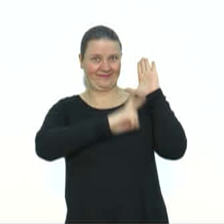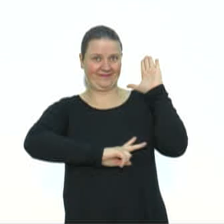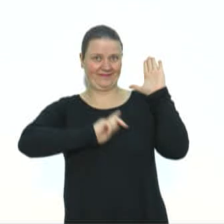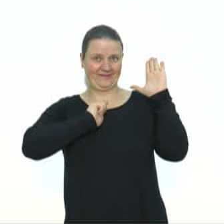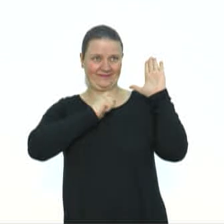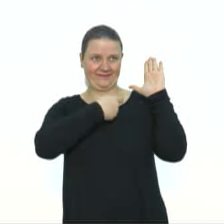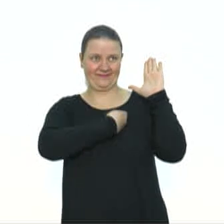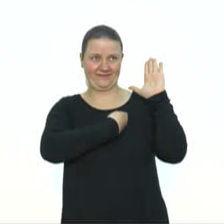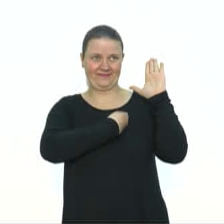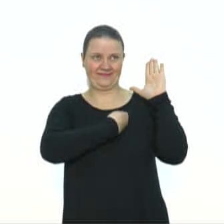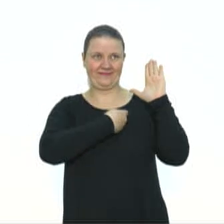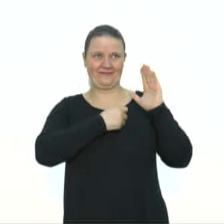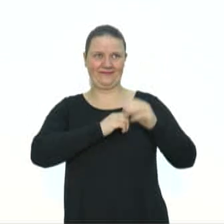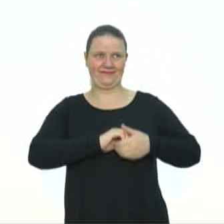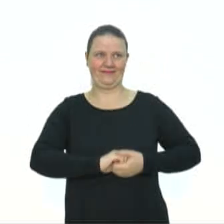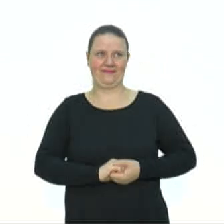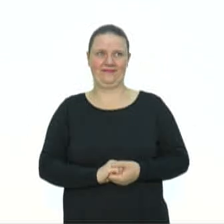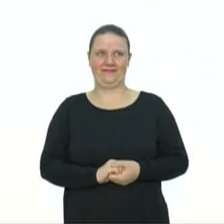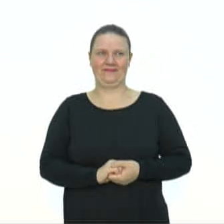contato.